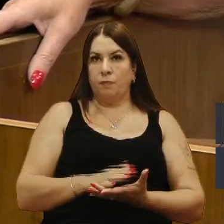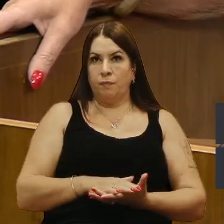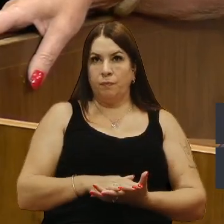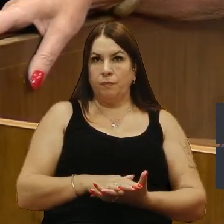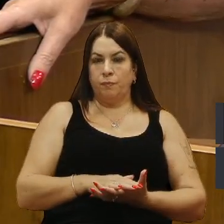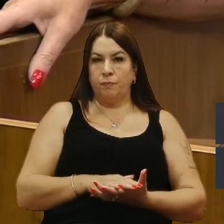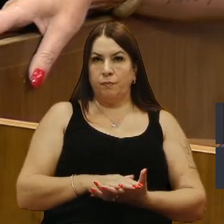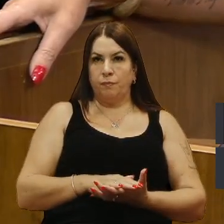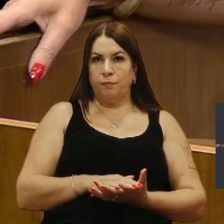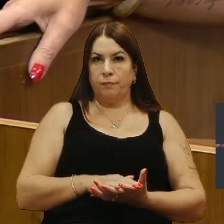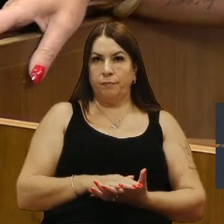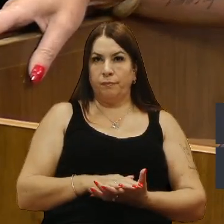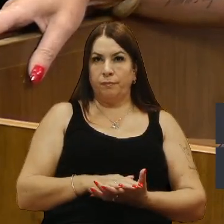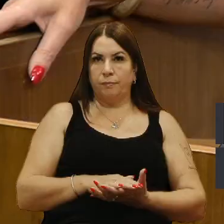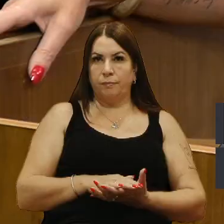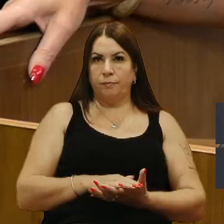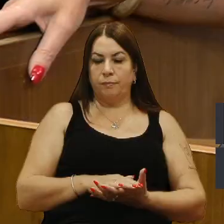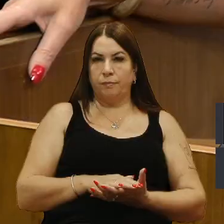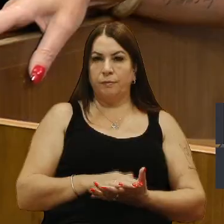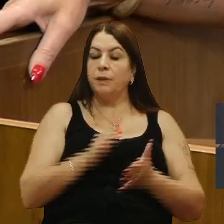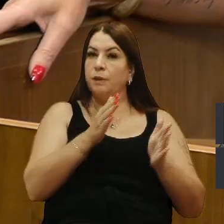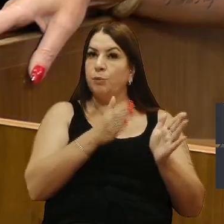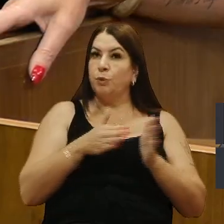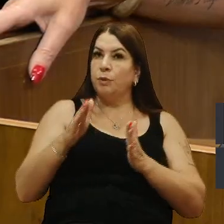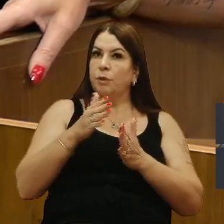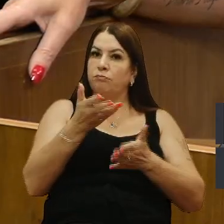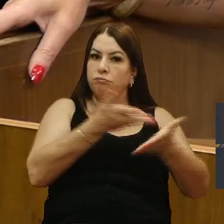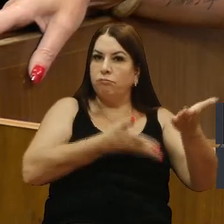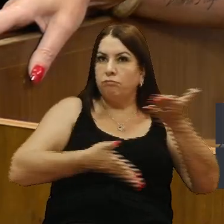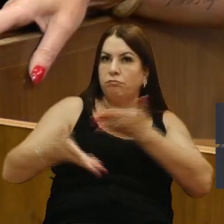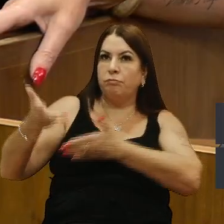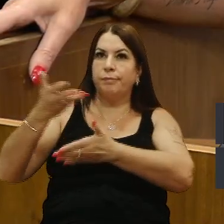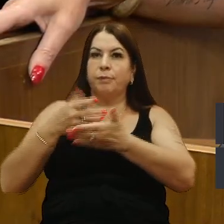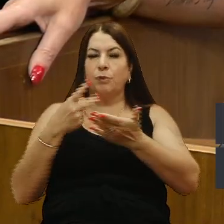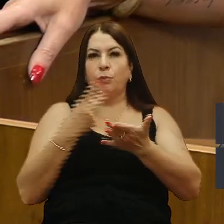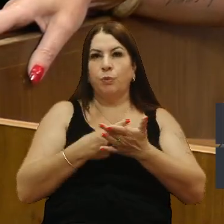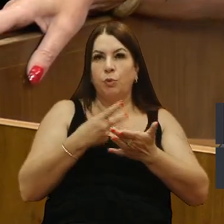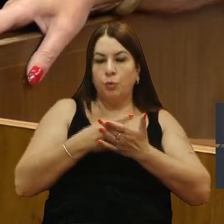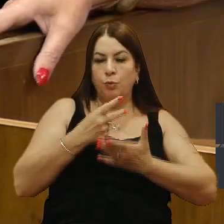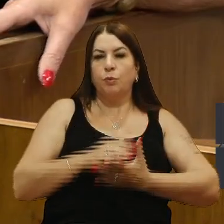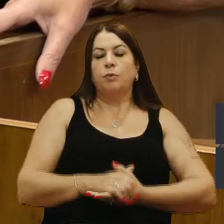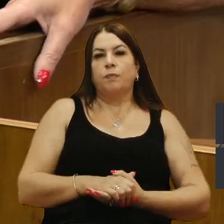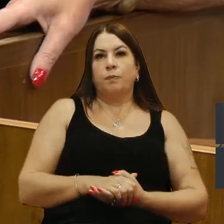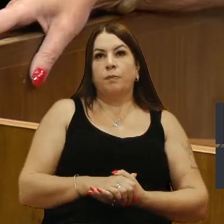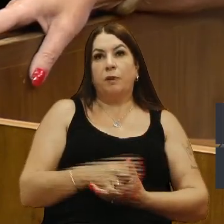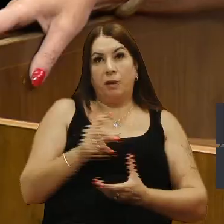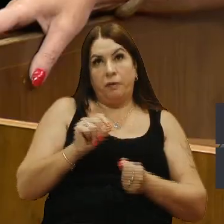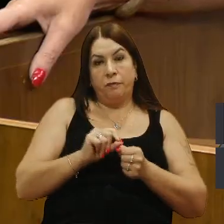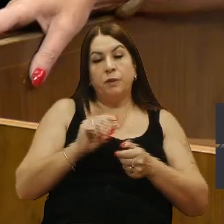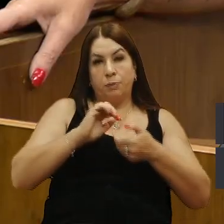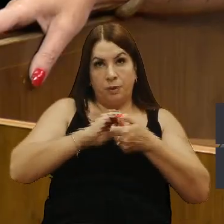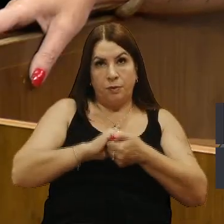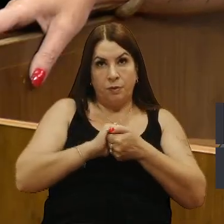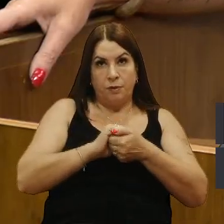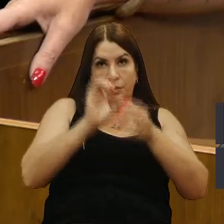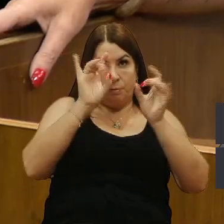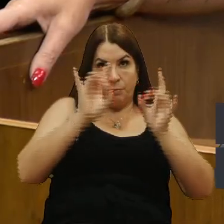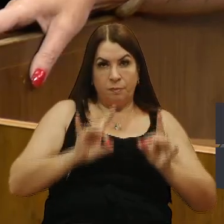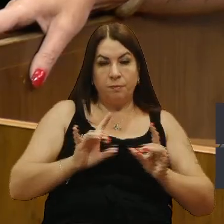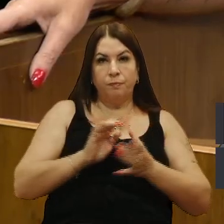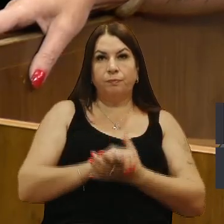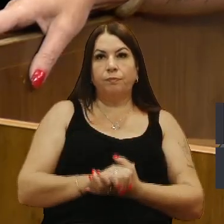da produção, da circulação e da distribuição dos produtos. Então, quero fazer uma saudação